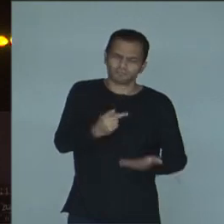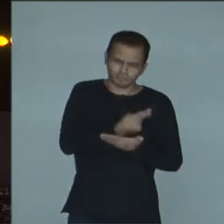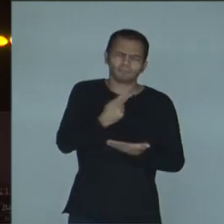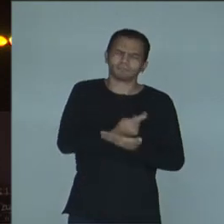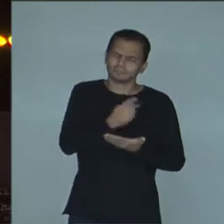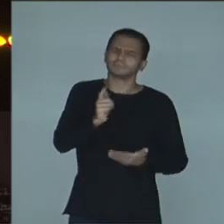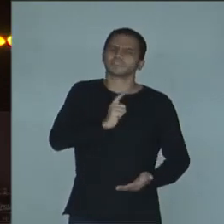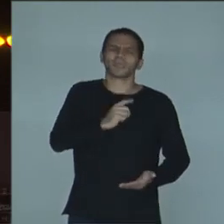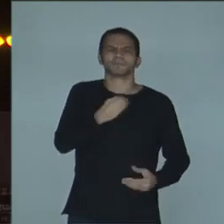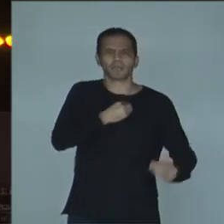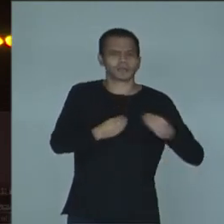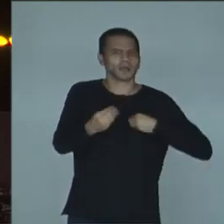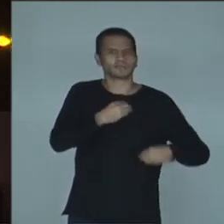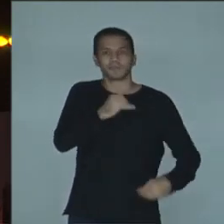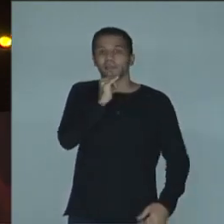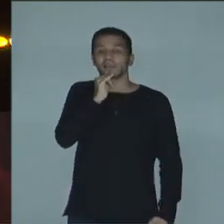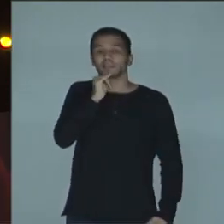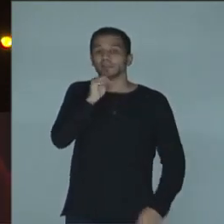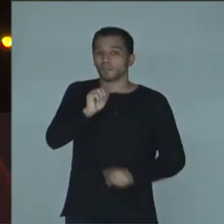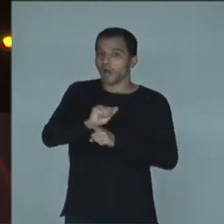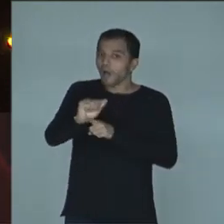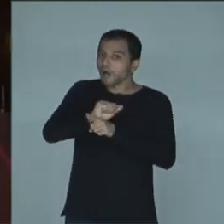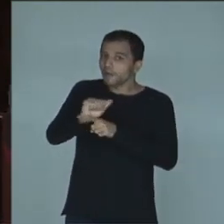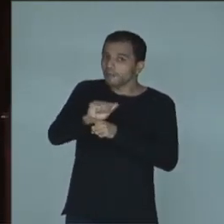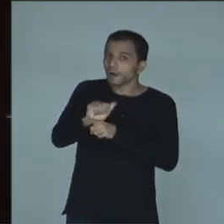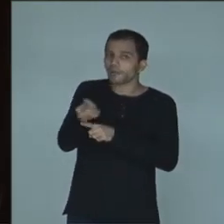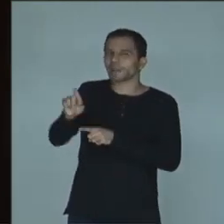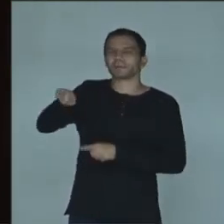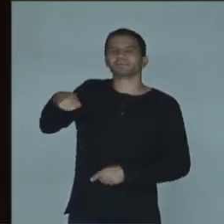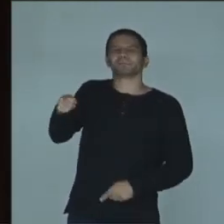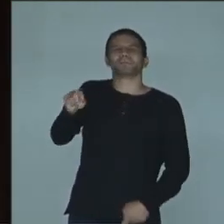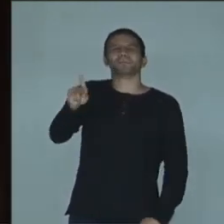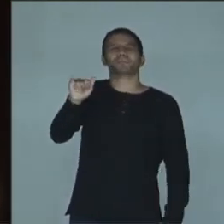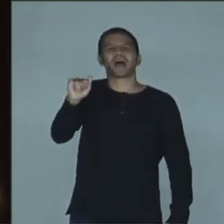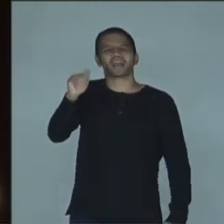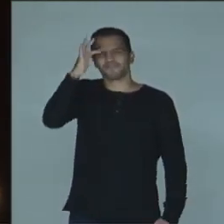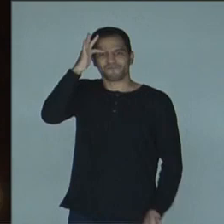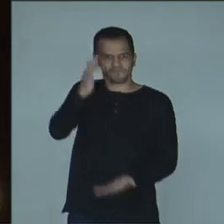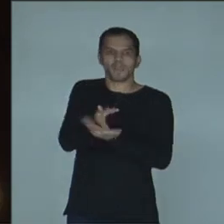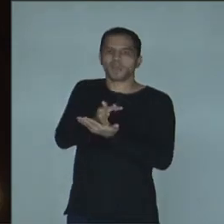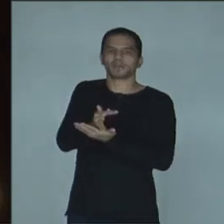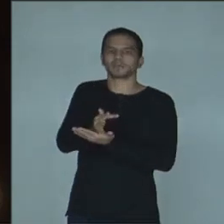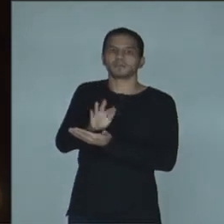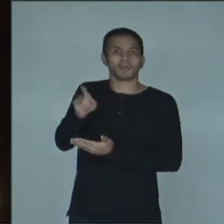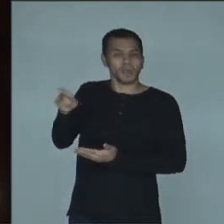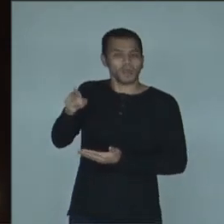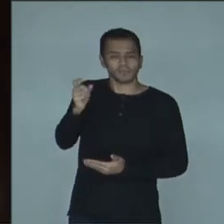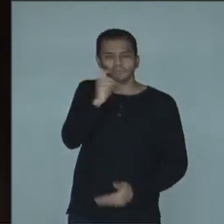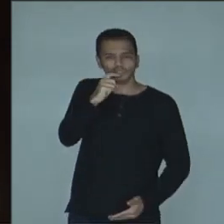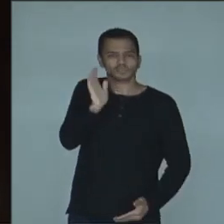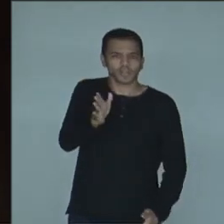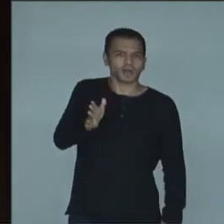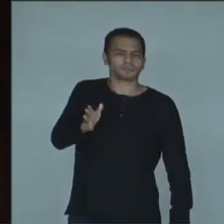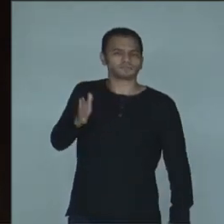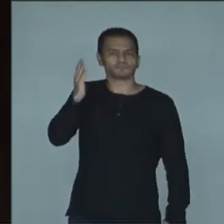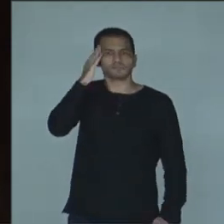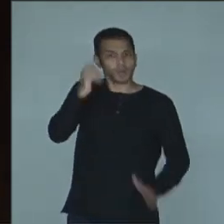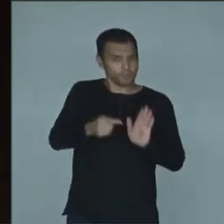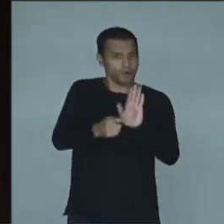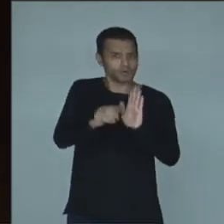e o pai da Fé teria que os aqui o patriarca nunca enganou mas ele enganou